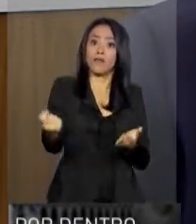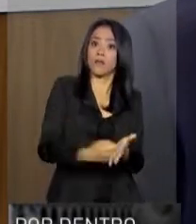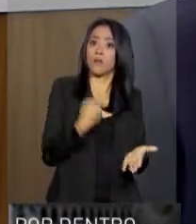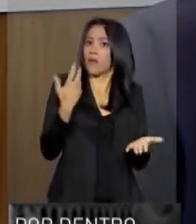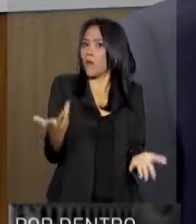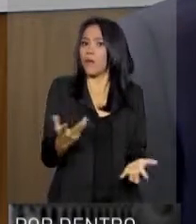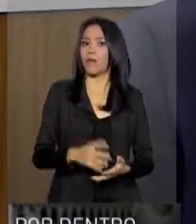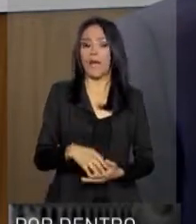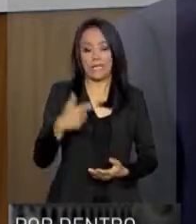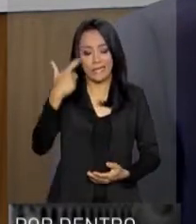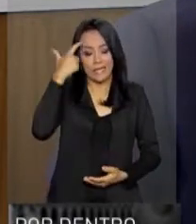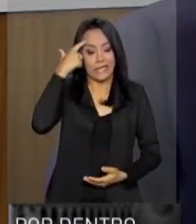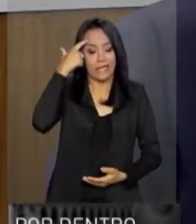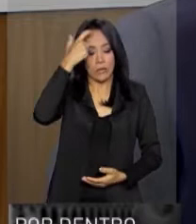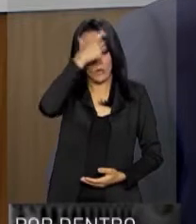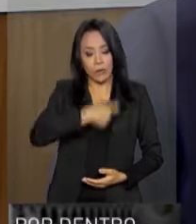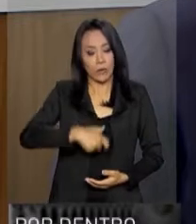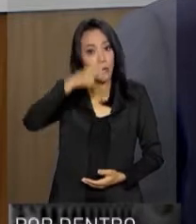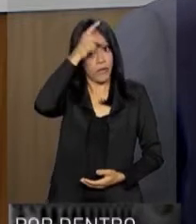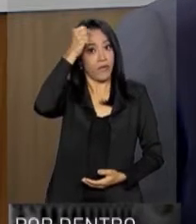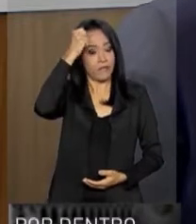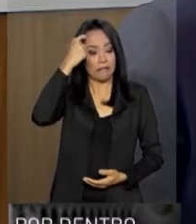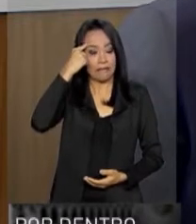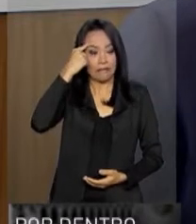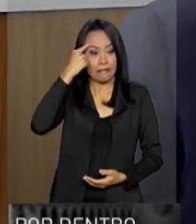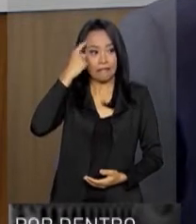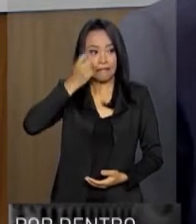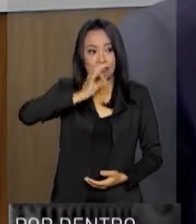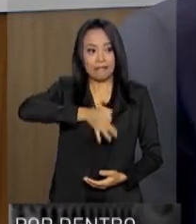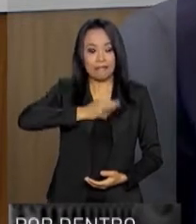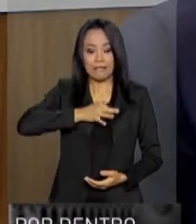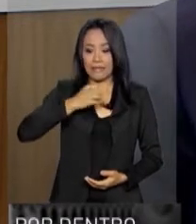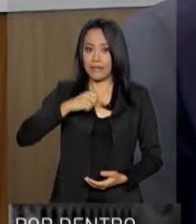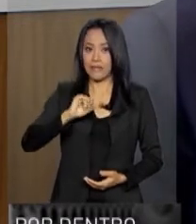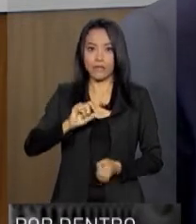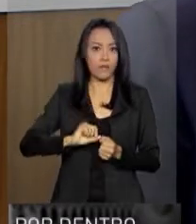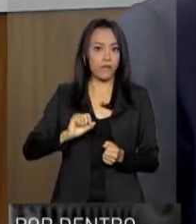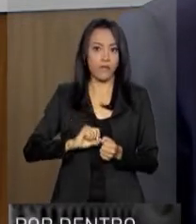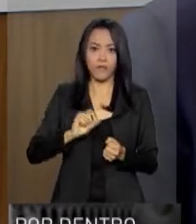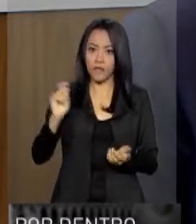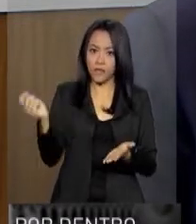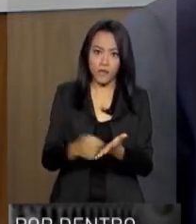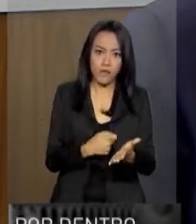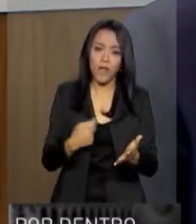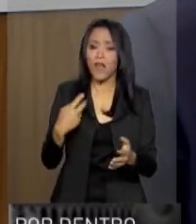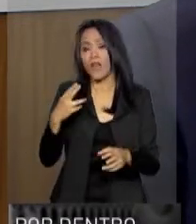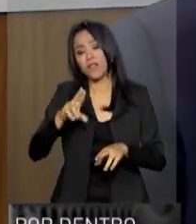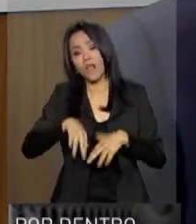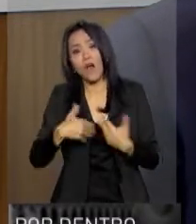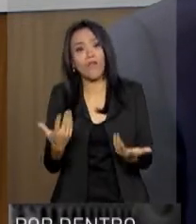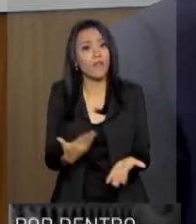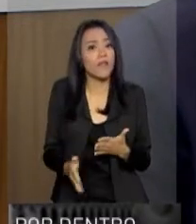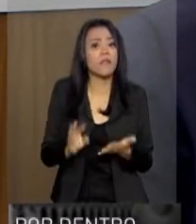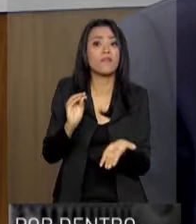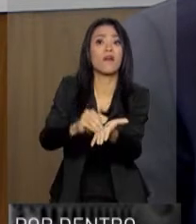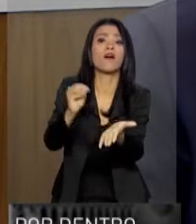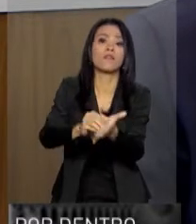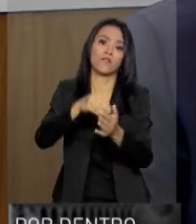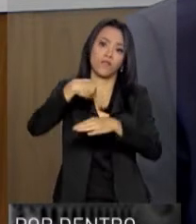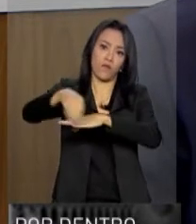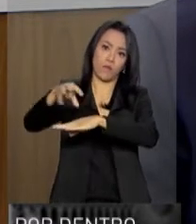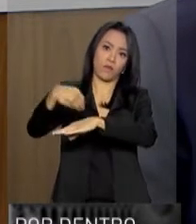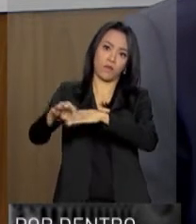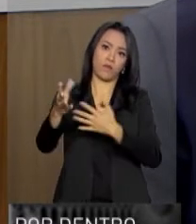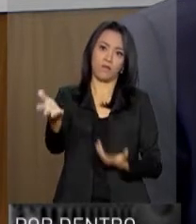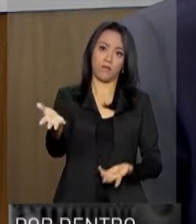colocar a mão na consciência e muito possivelmente não fez a adesão é por qualquer descuido ou até falta de informação